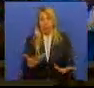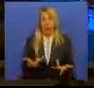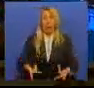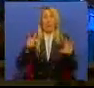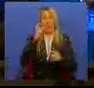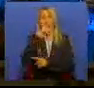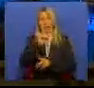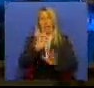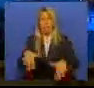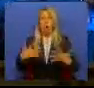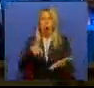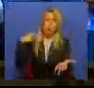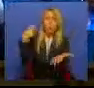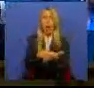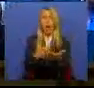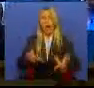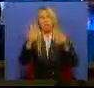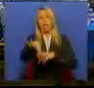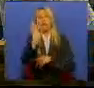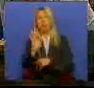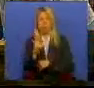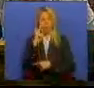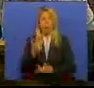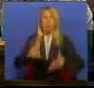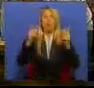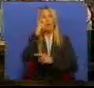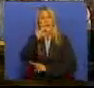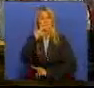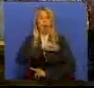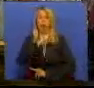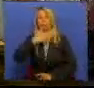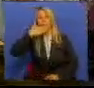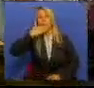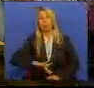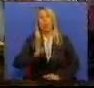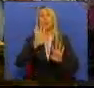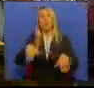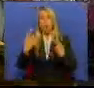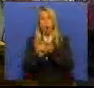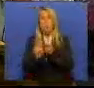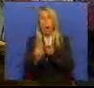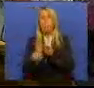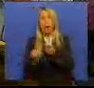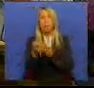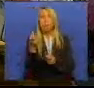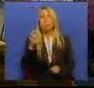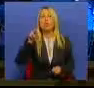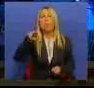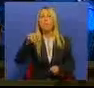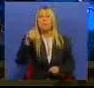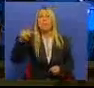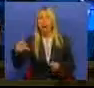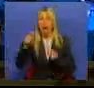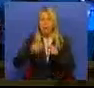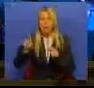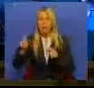essa liberdade de escolha. Exatamente. É a liberdade dos que têm rendimentos suficientes para poder pagar uma propina. Exatamente. E quem não tem rendimentos